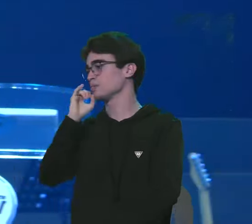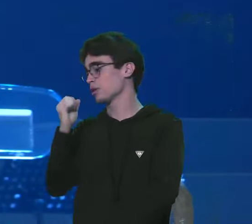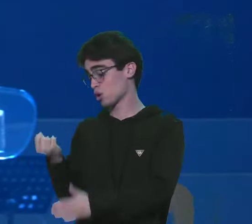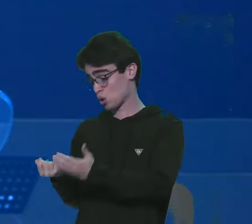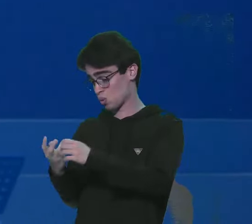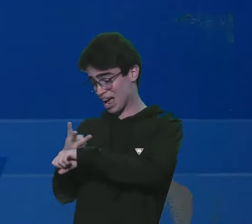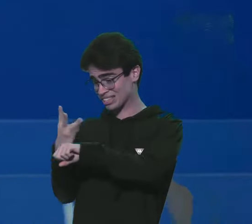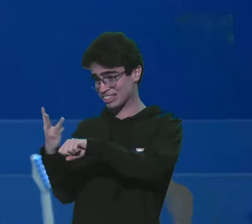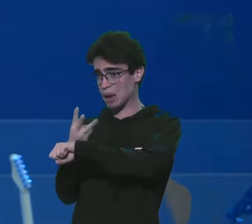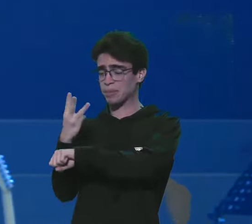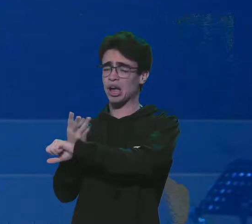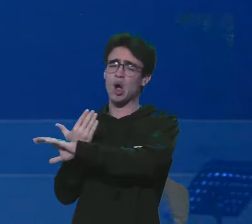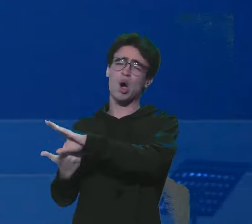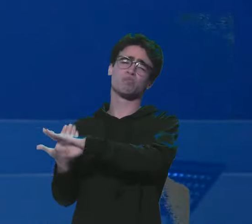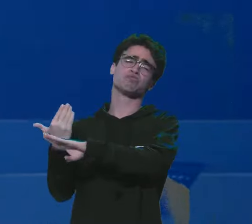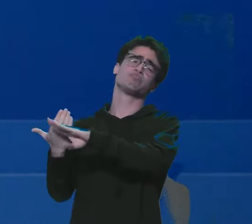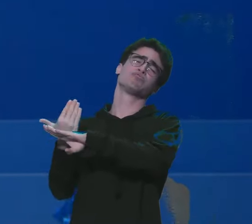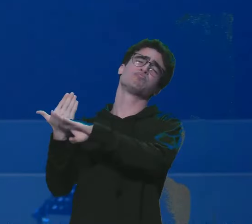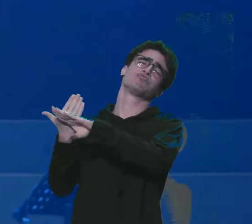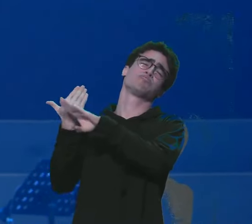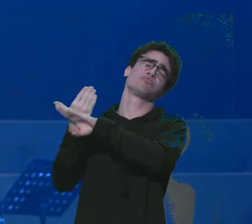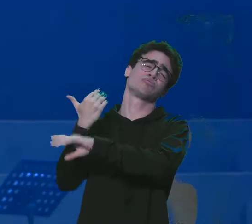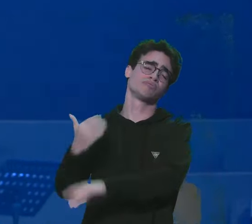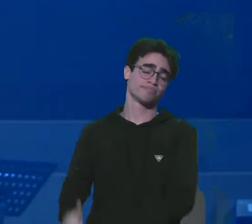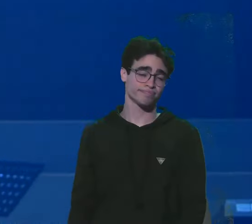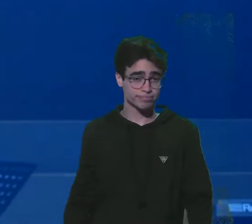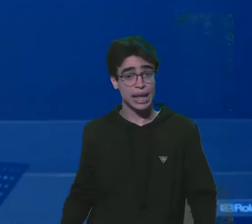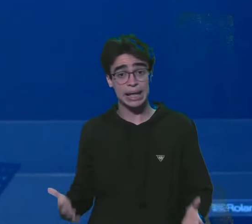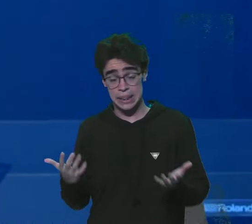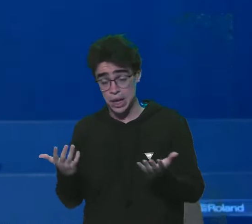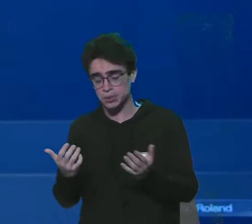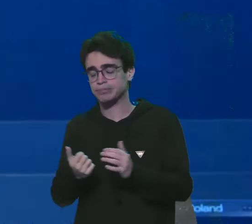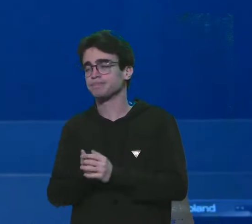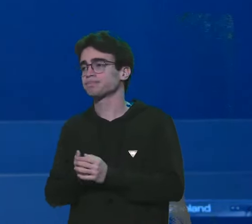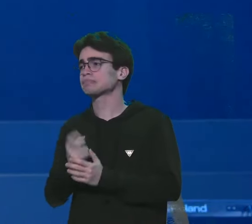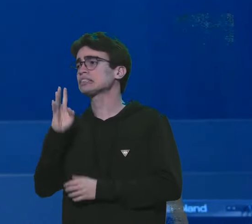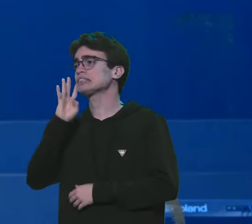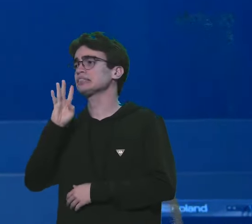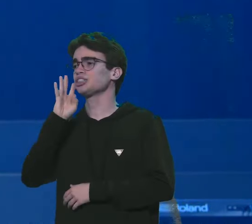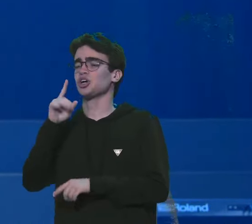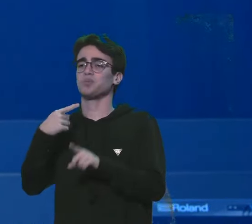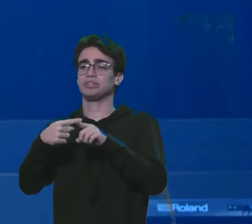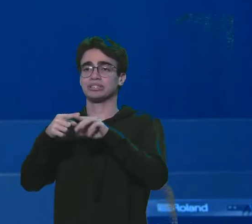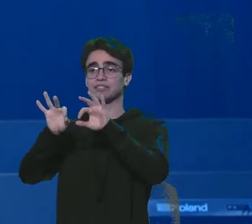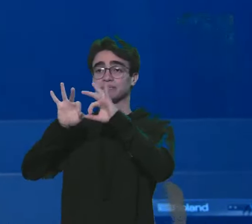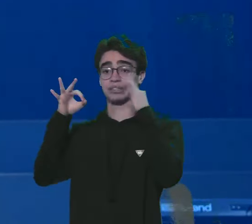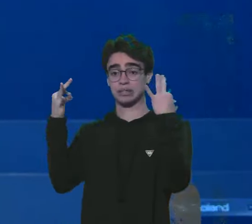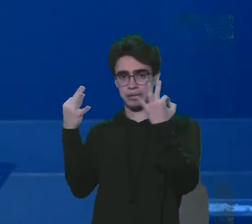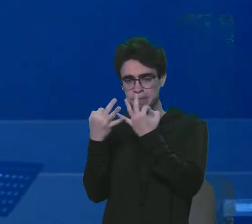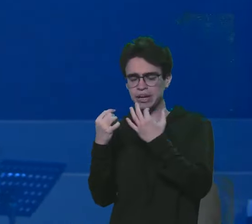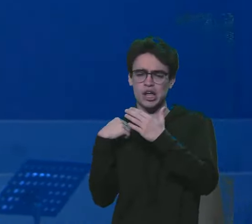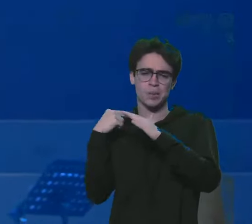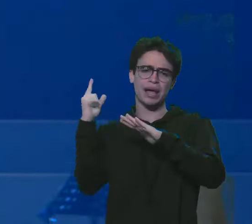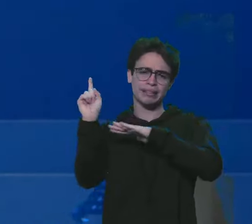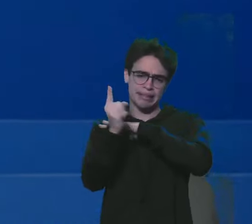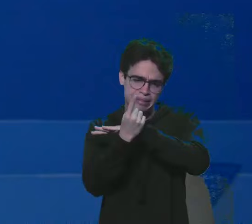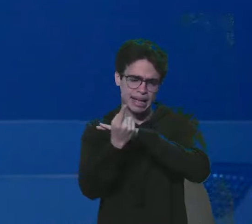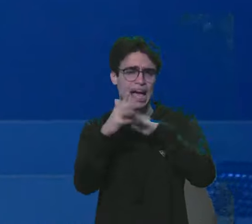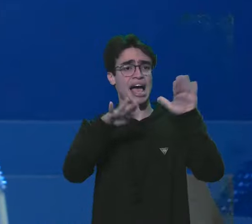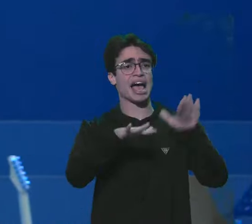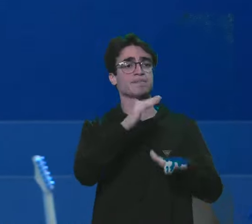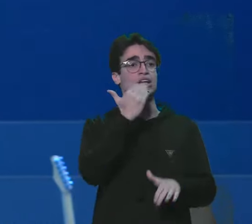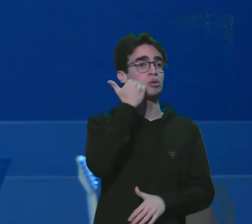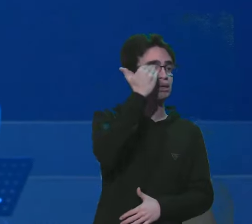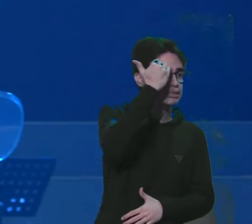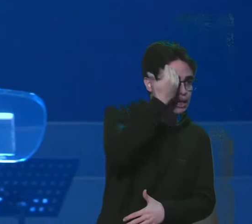meu Deus. E é interessante que eu vou atender as famílias, às vezes o adolescente sozinho, às vezes